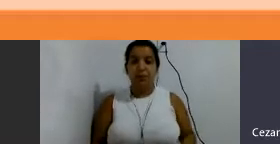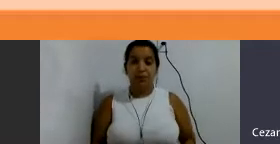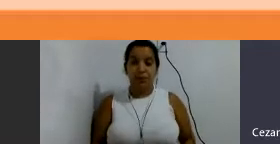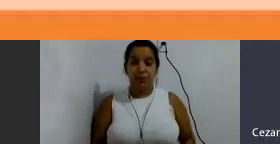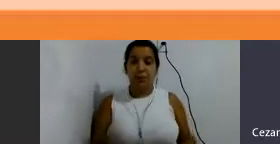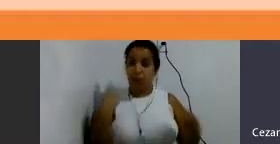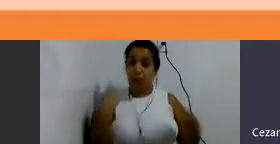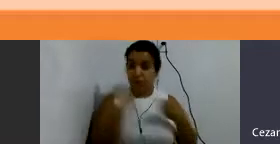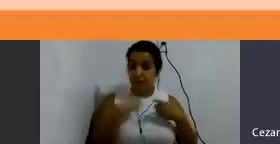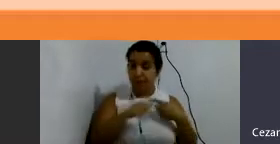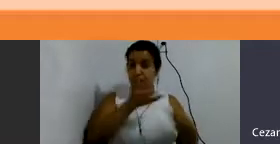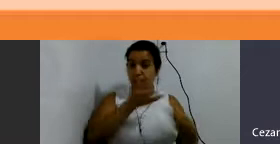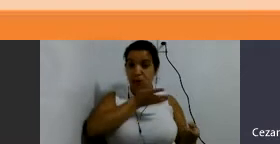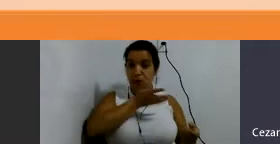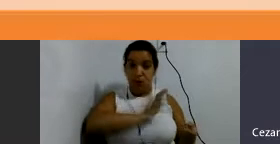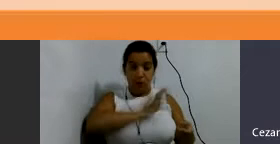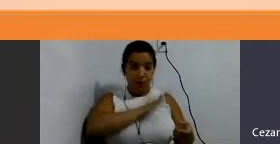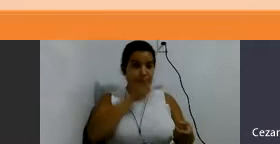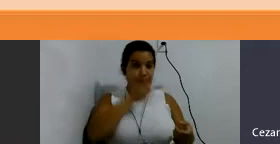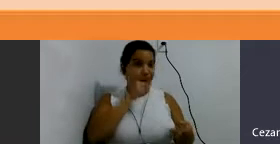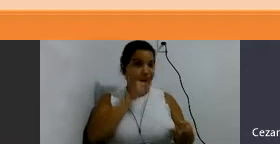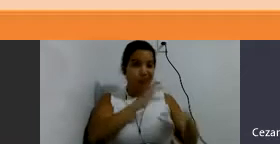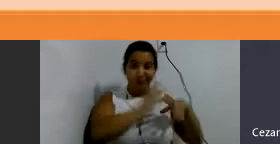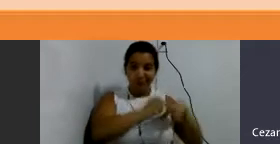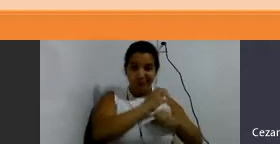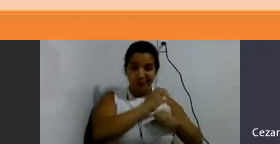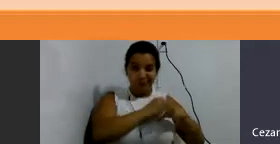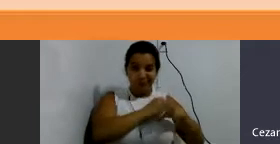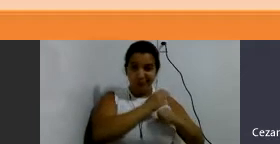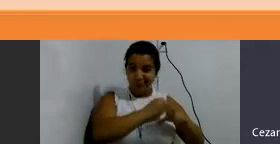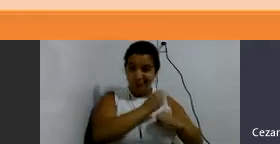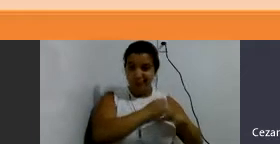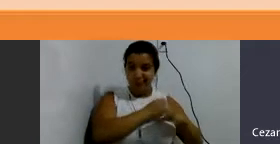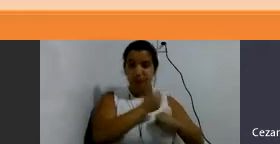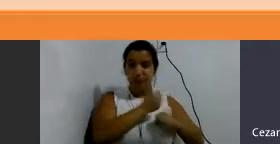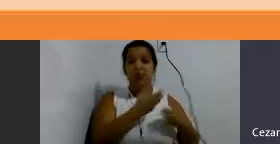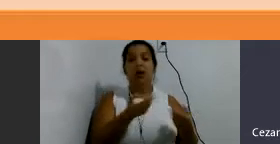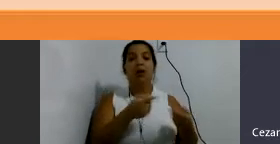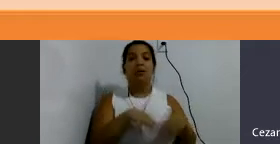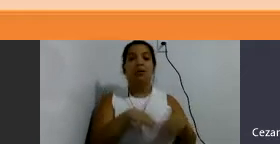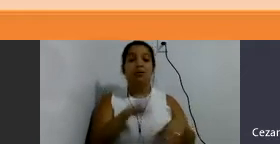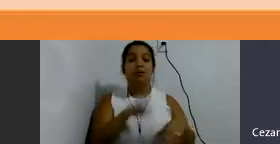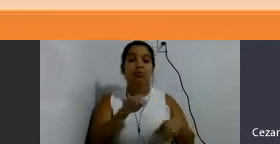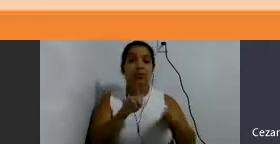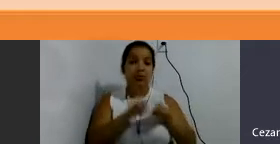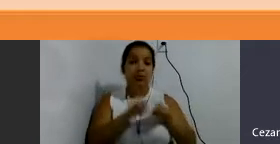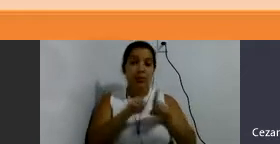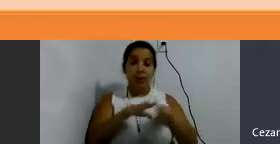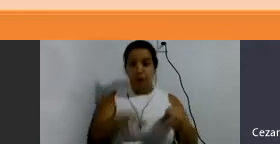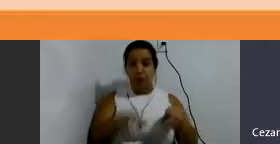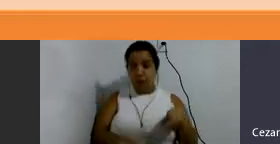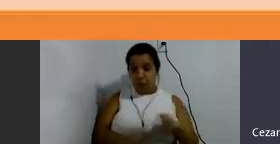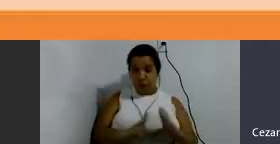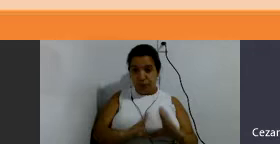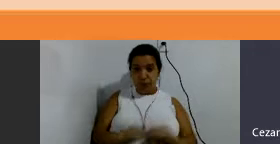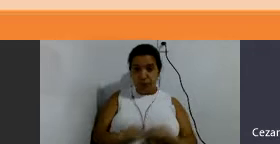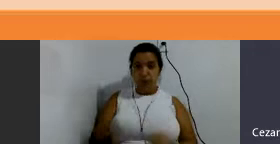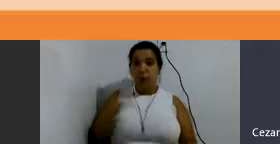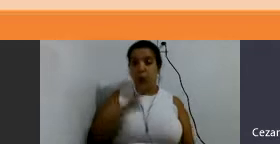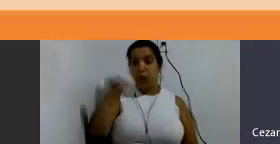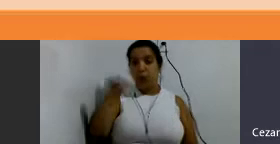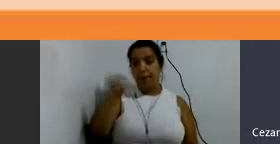aquele coração ele não vai conseguir bombear o sangue. E na forma digestiva, a gente tem um megacólon. Então, a